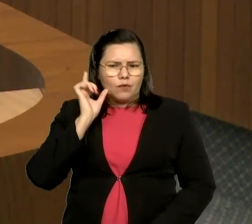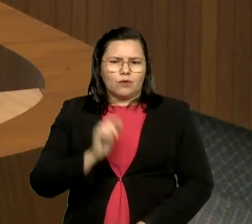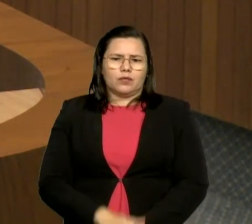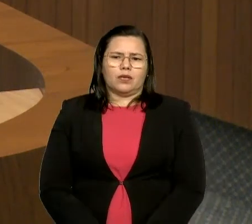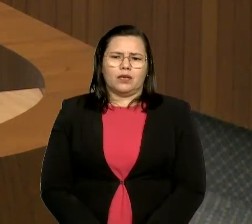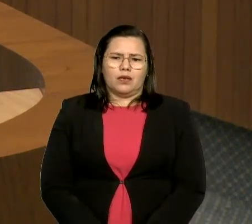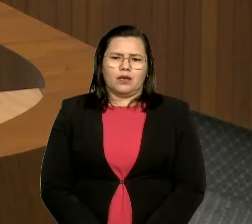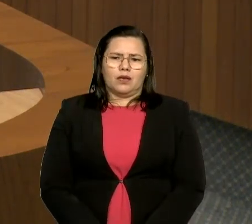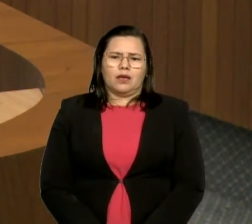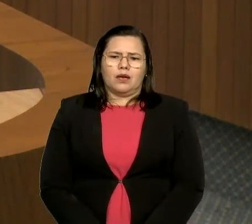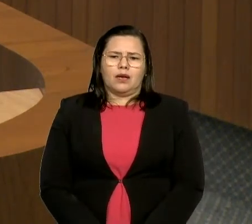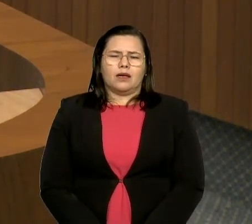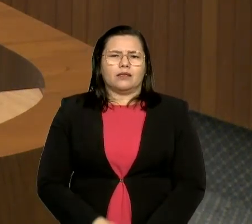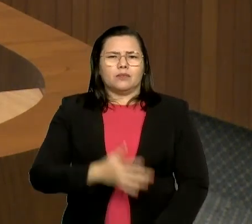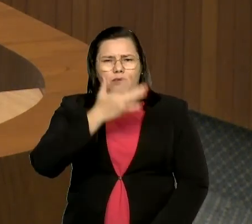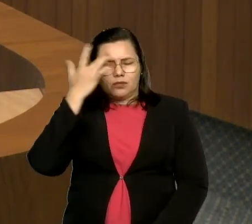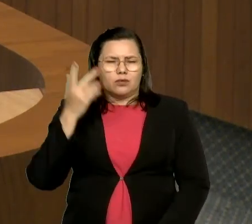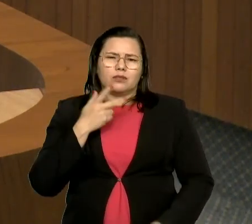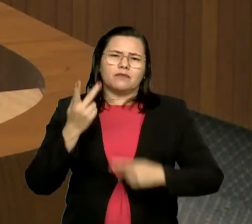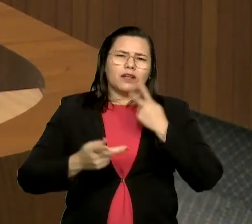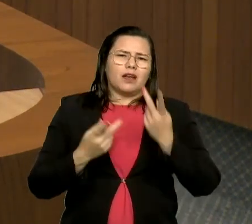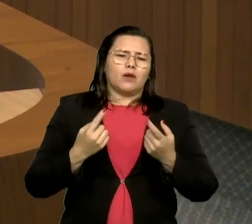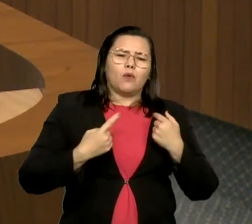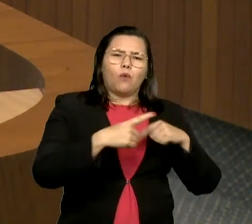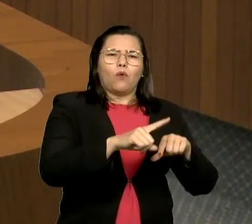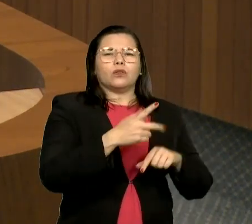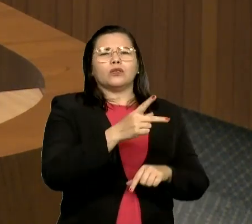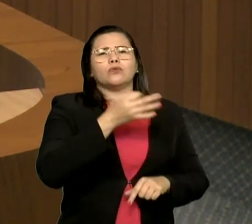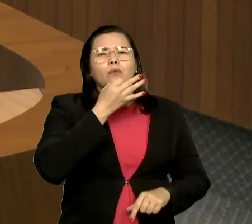pela sua profissão de fé aqui.